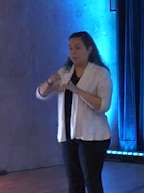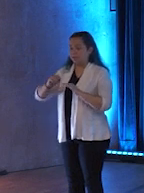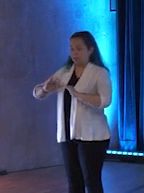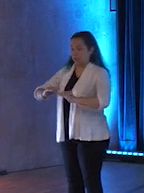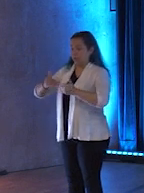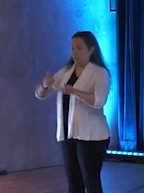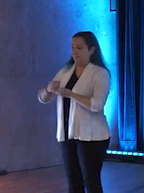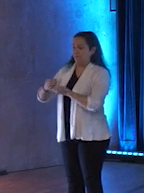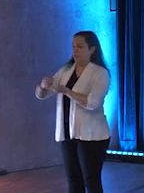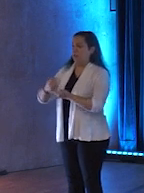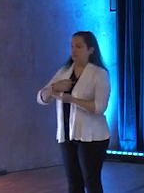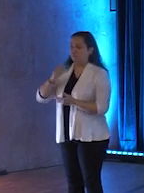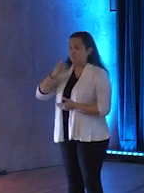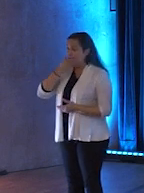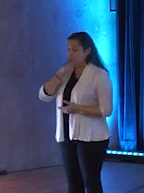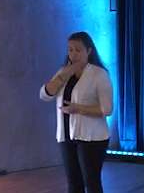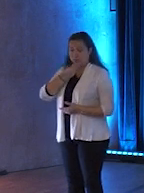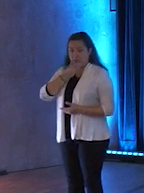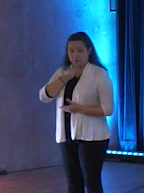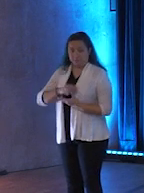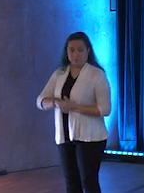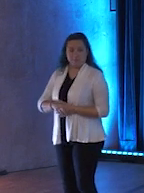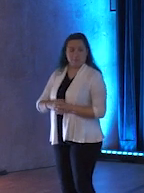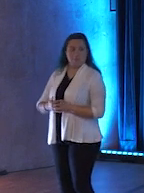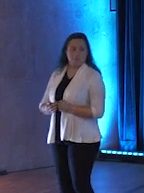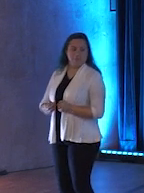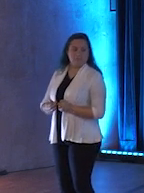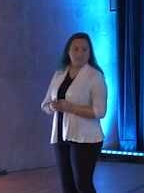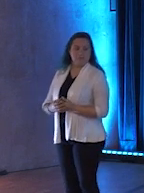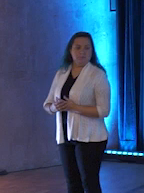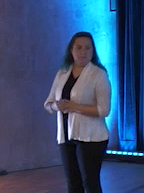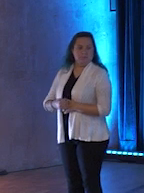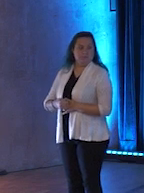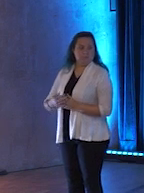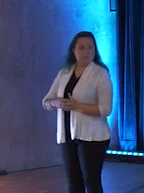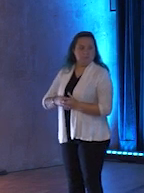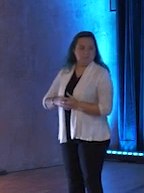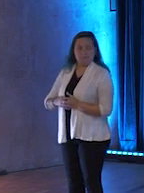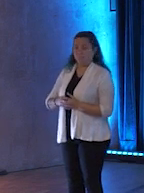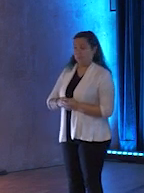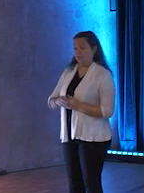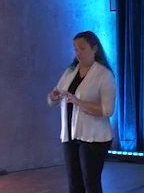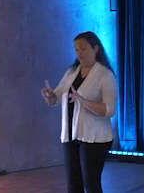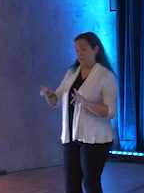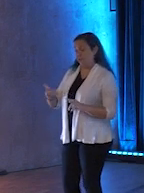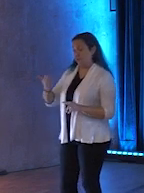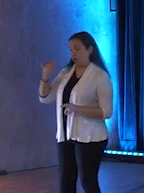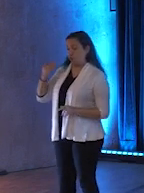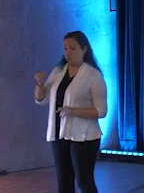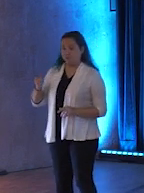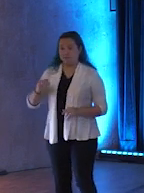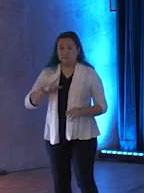escrivaninha portátil masculina, vocês veem completamente diferente, né, em termos decorativos da anterior,